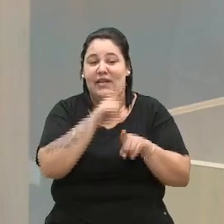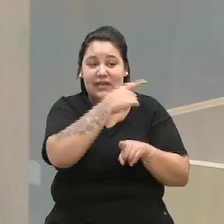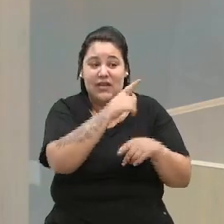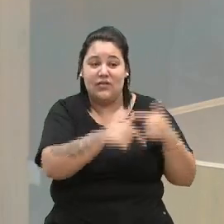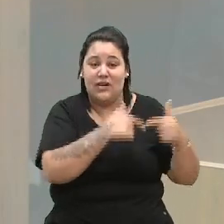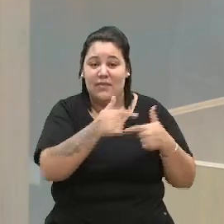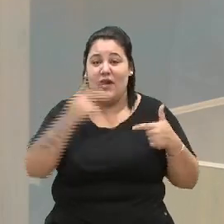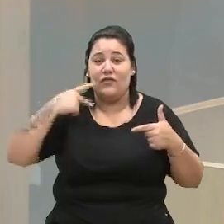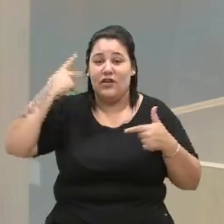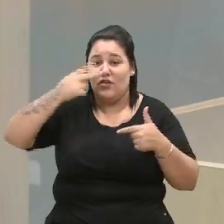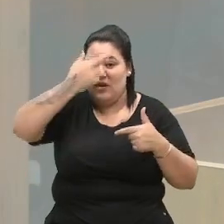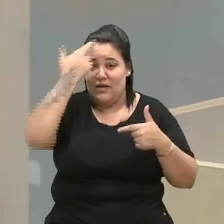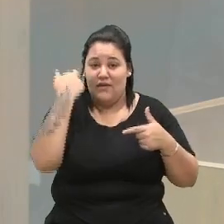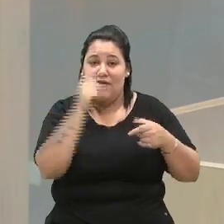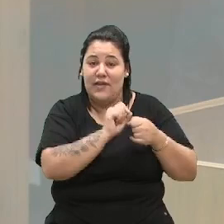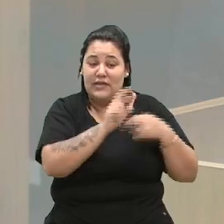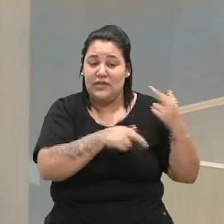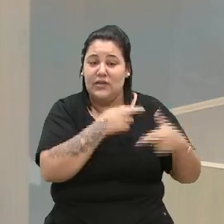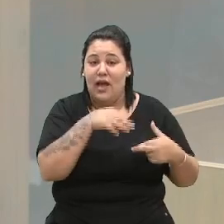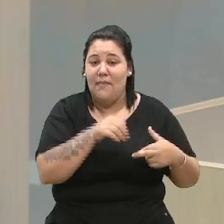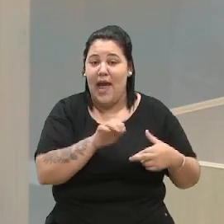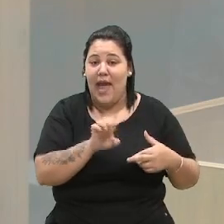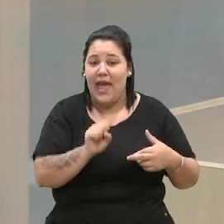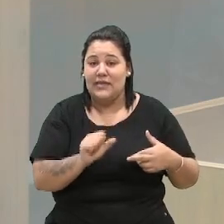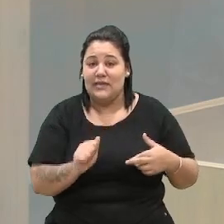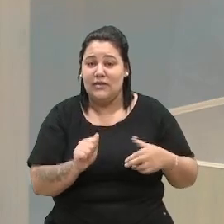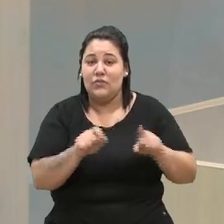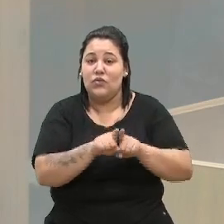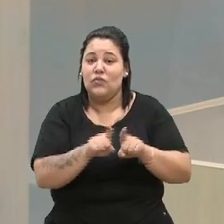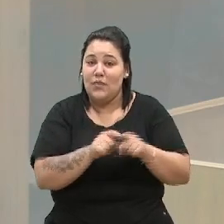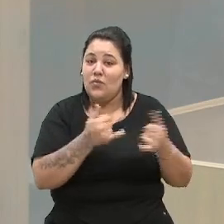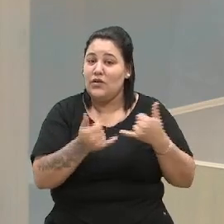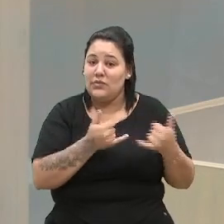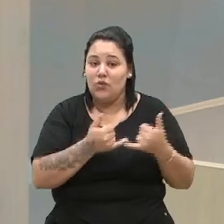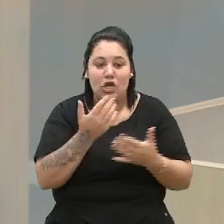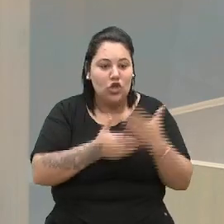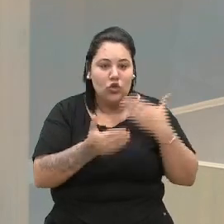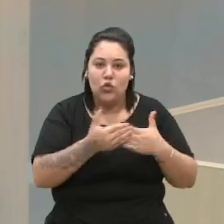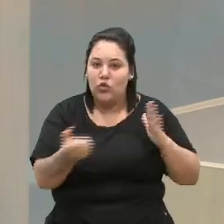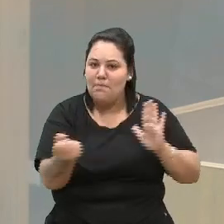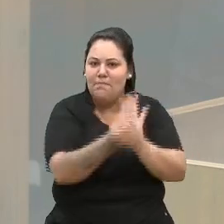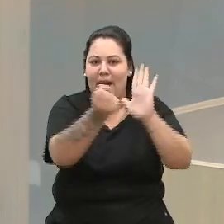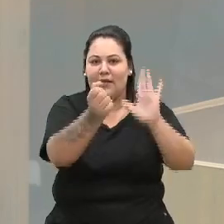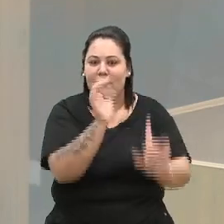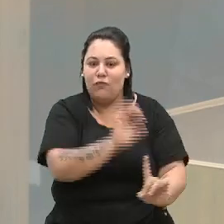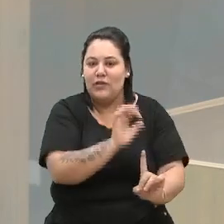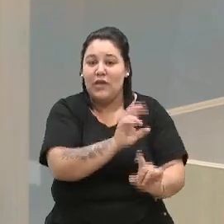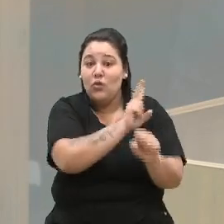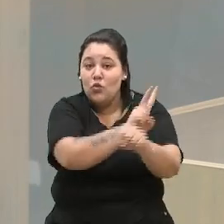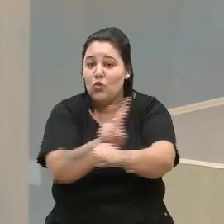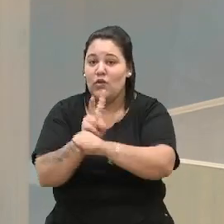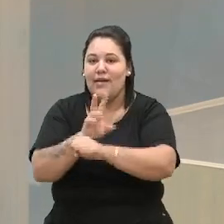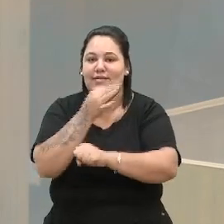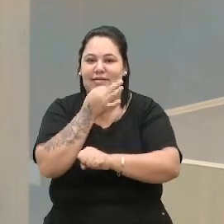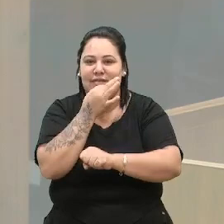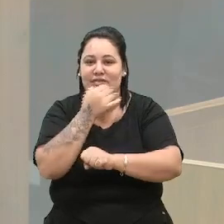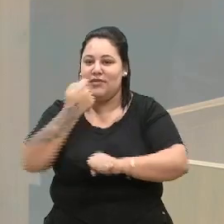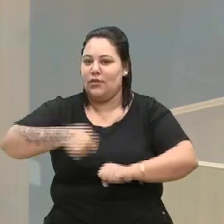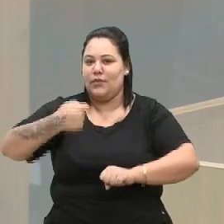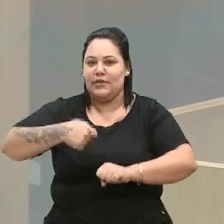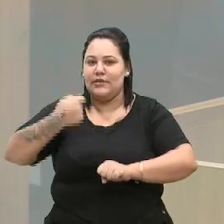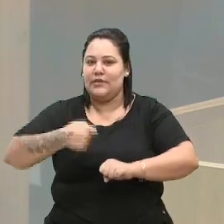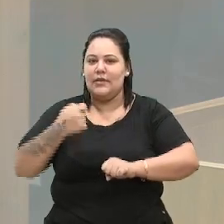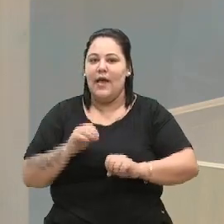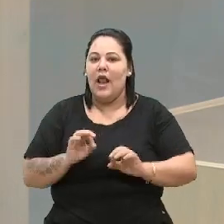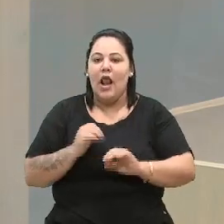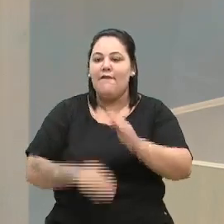há tempo com relação à Maesa, e tudo impacta também nessa preservação, né? A gente não precisa ir muito longe para entender